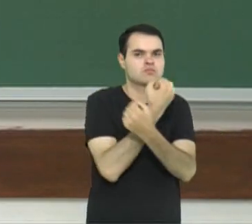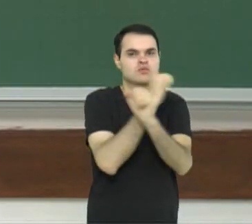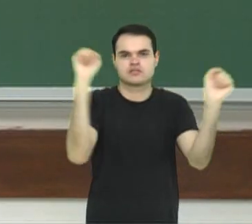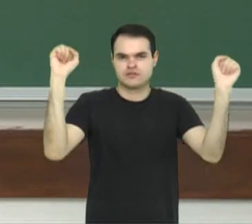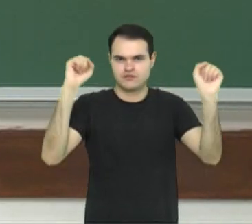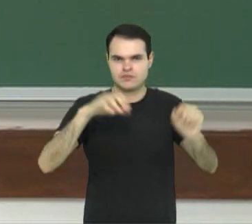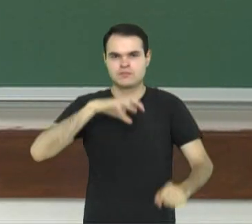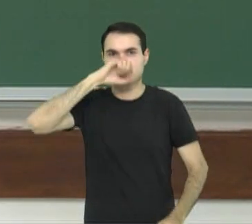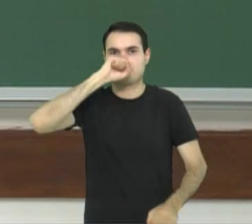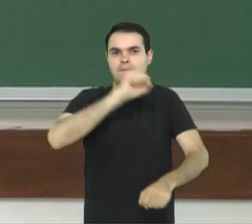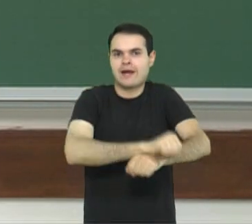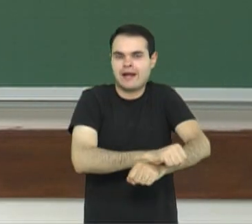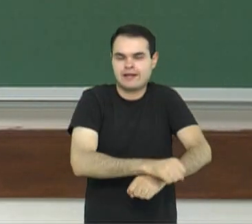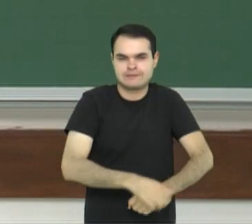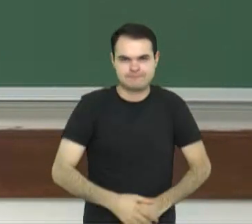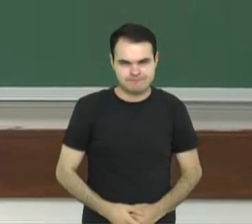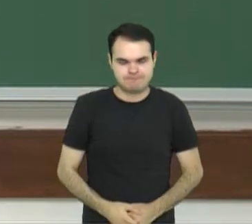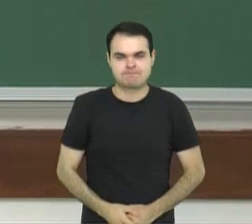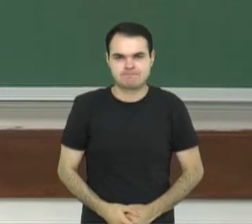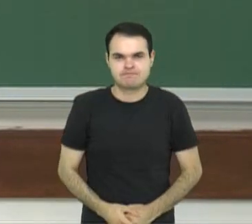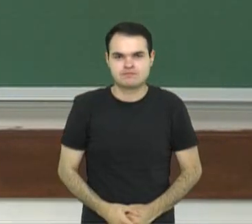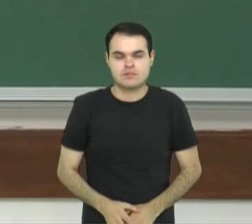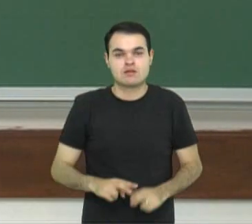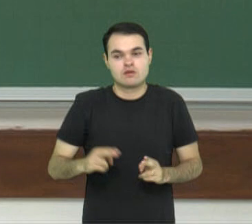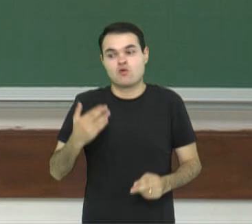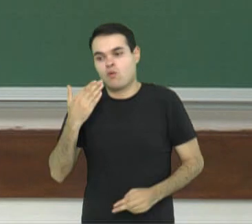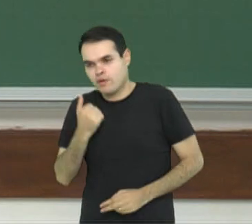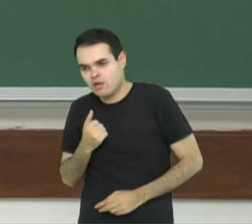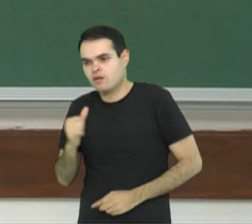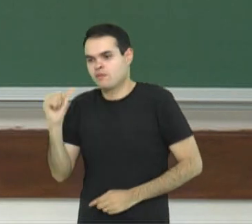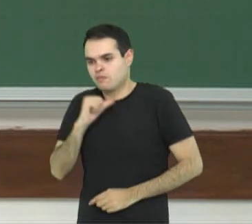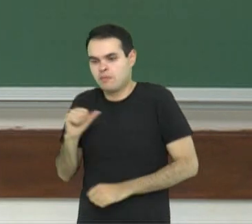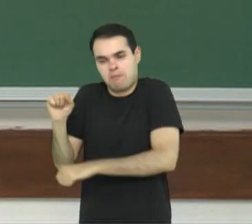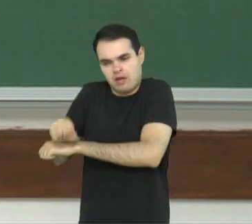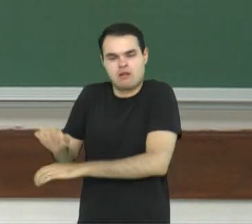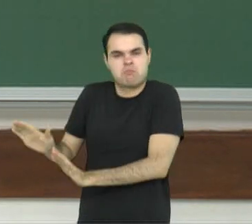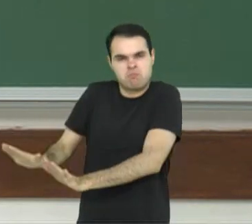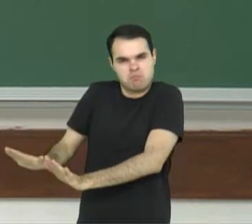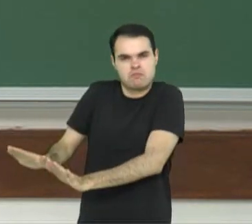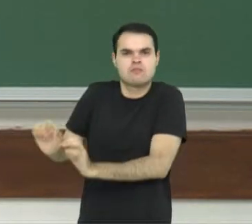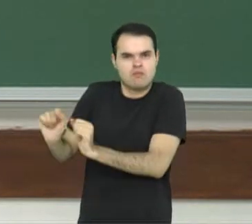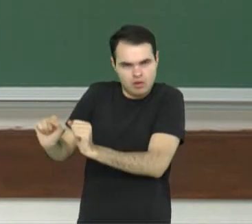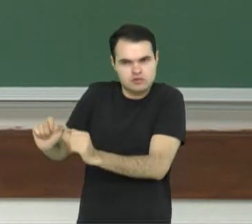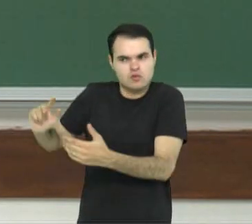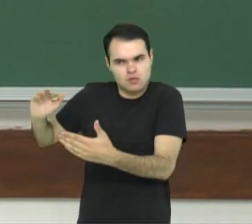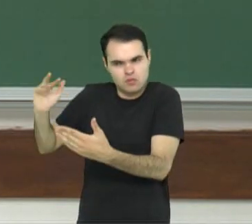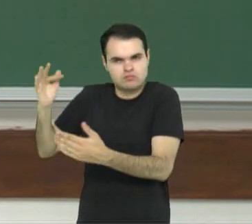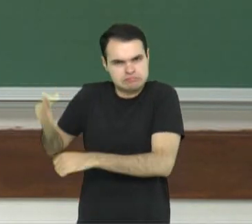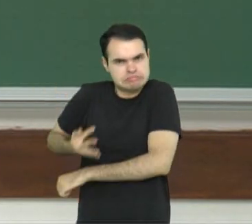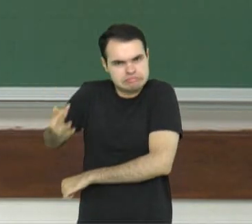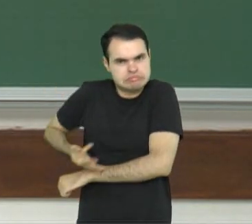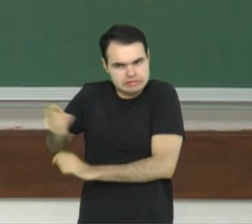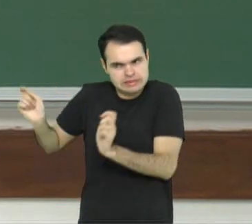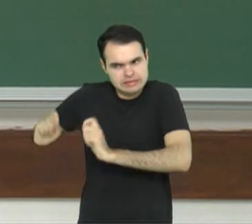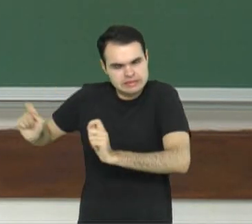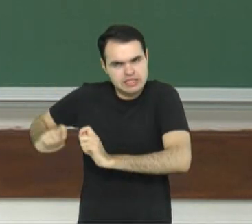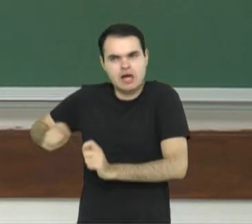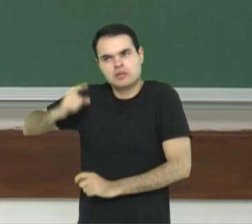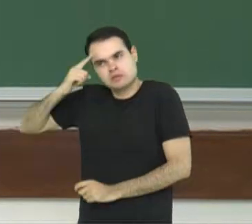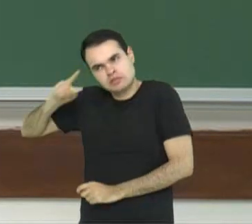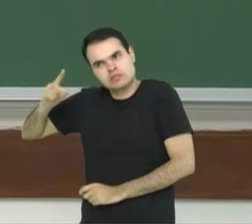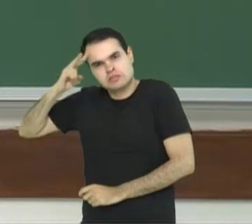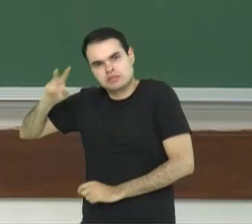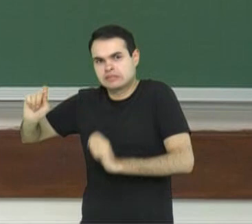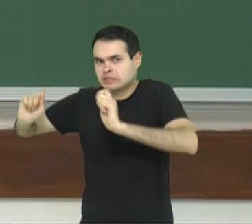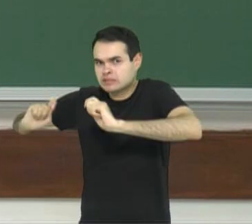da respiração, já que a gente consegue ficar dias sem beber e sem comer, porém, sem respirar, a gente não consegue ficar alguns minutos sem essa